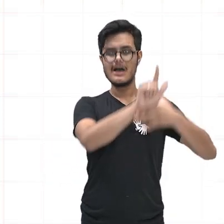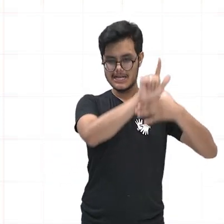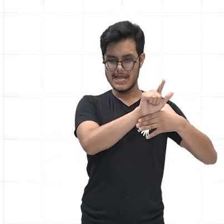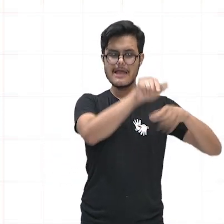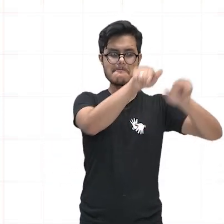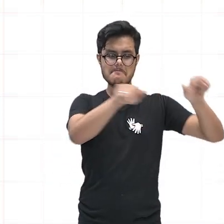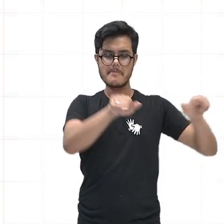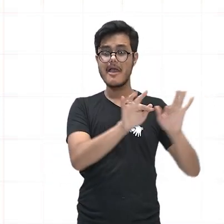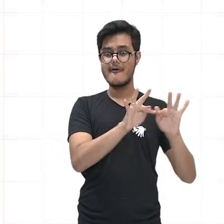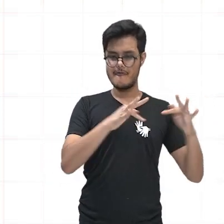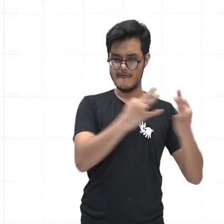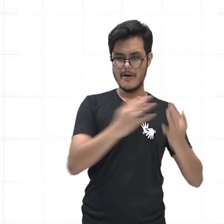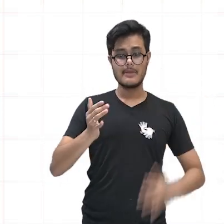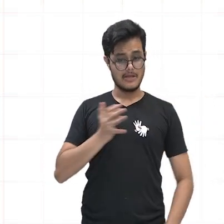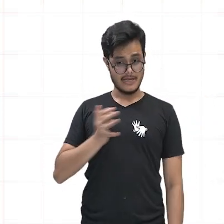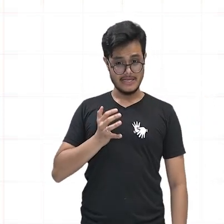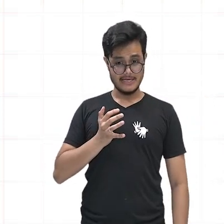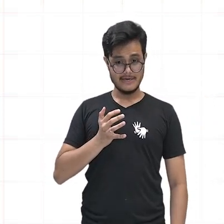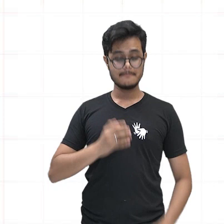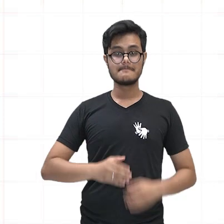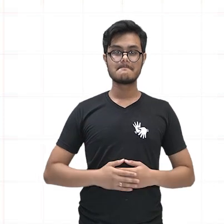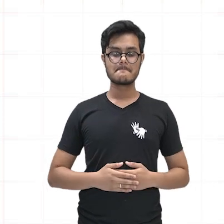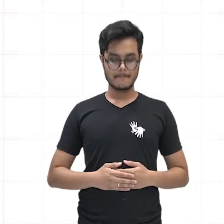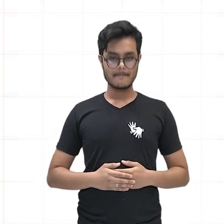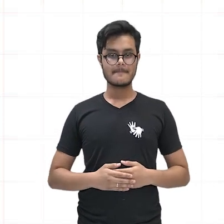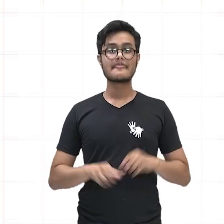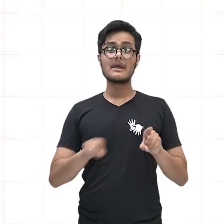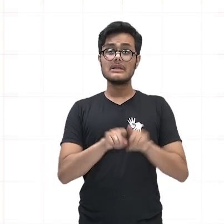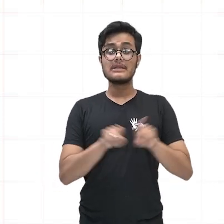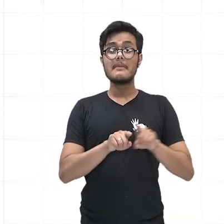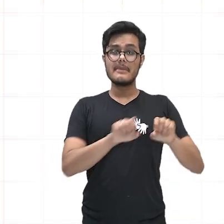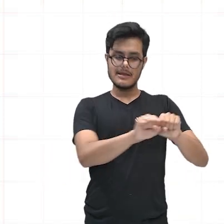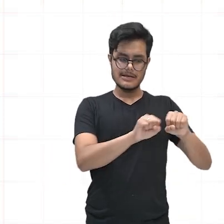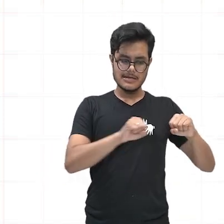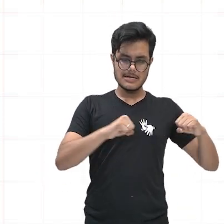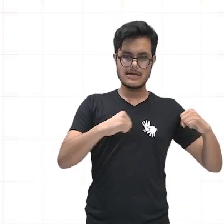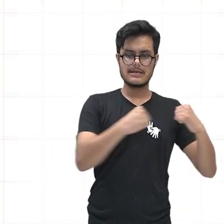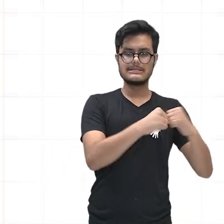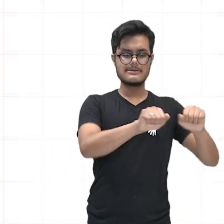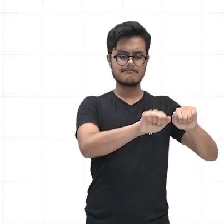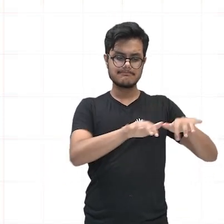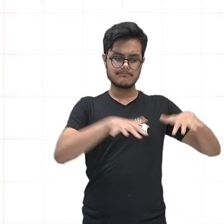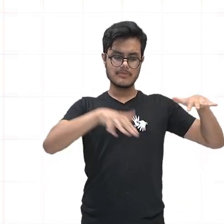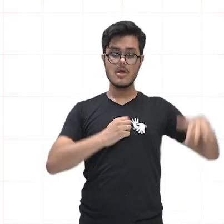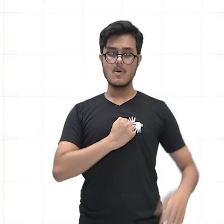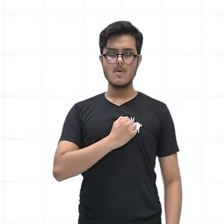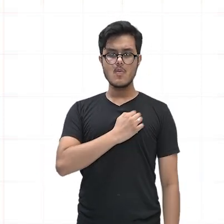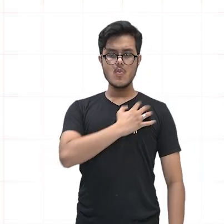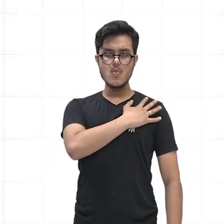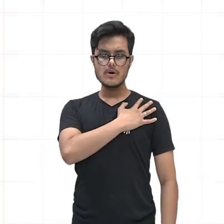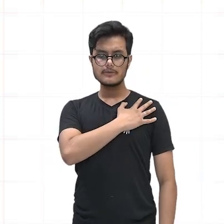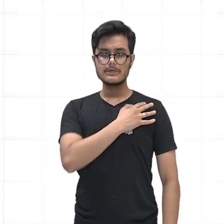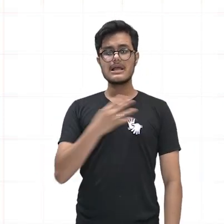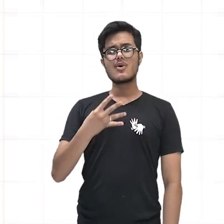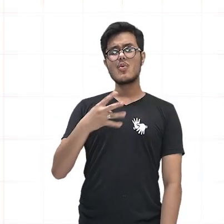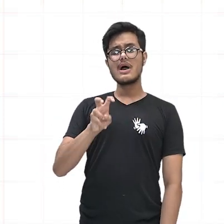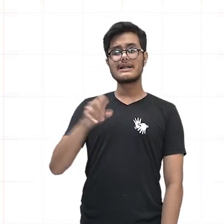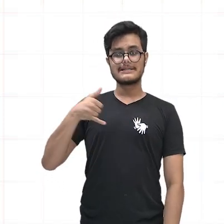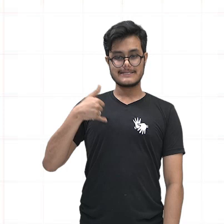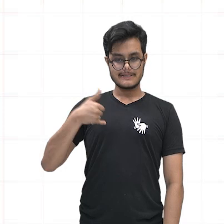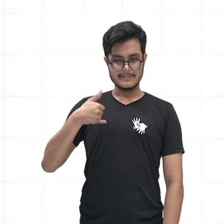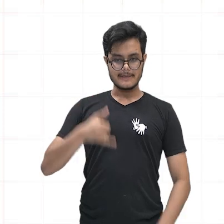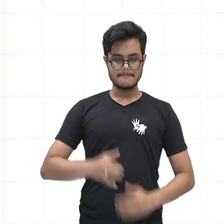famílias Patricia e uma assembleia ainda formada por Soldados com até 45 anos de